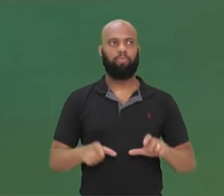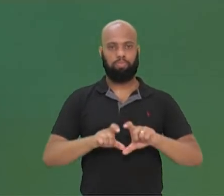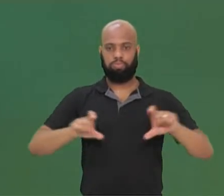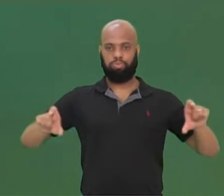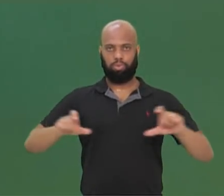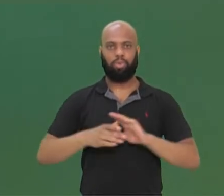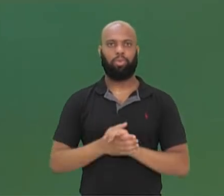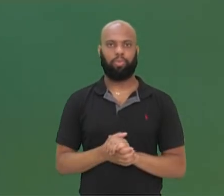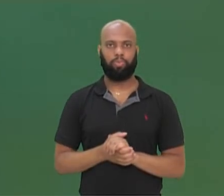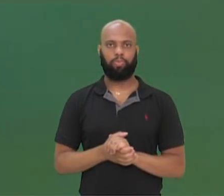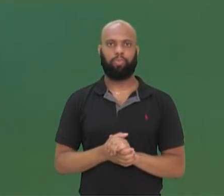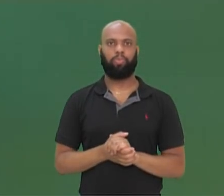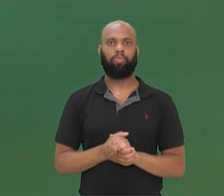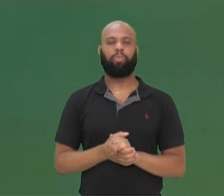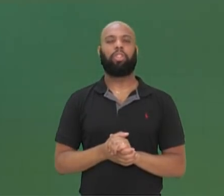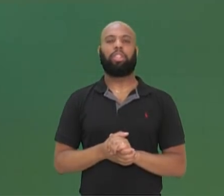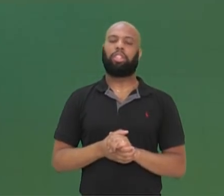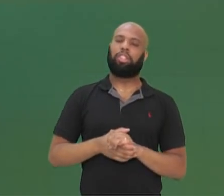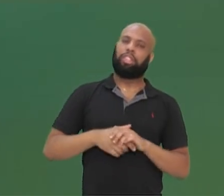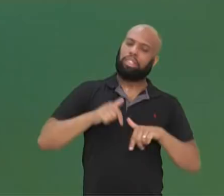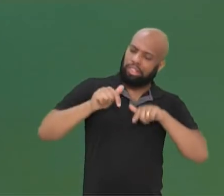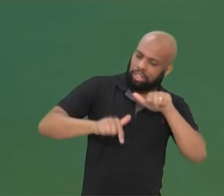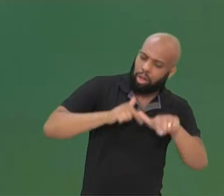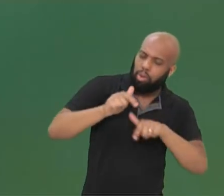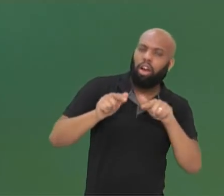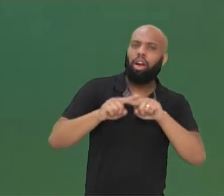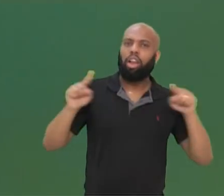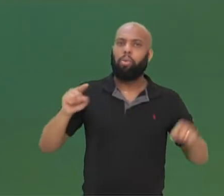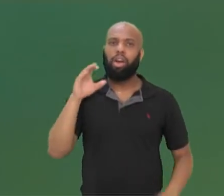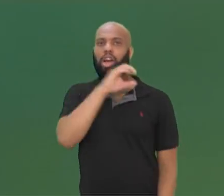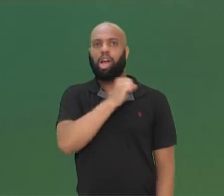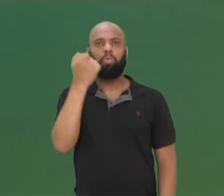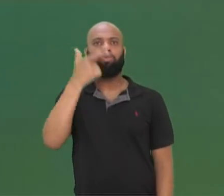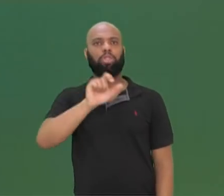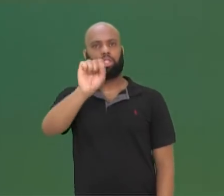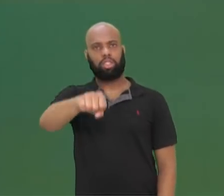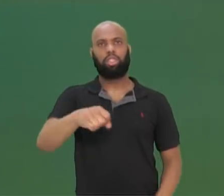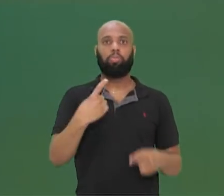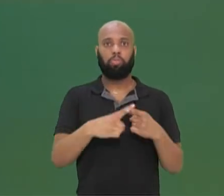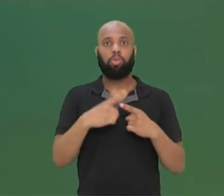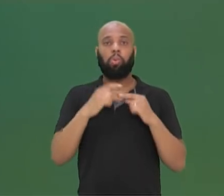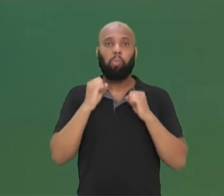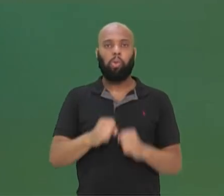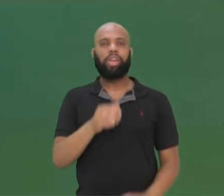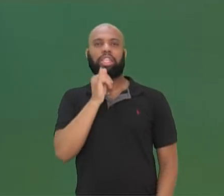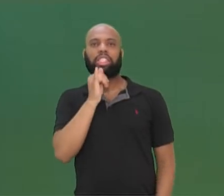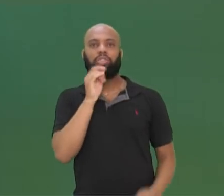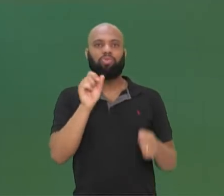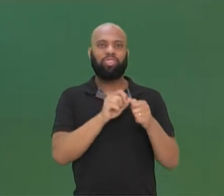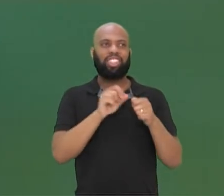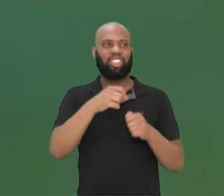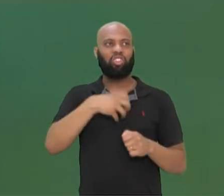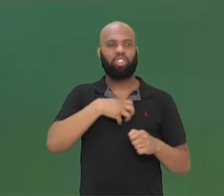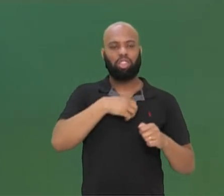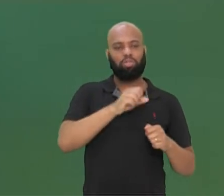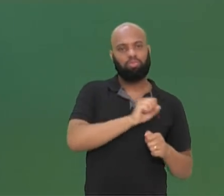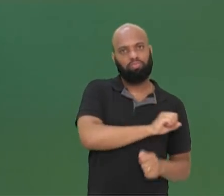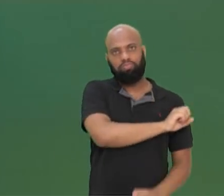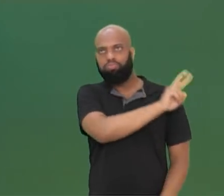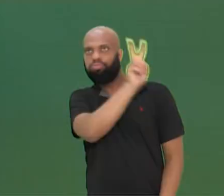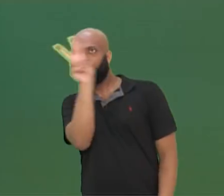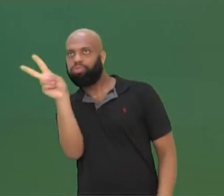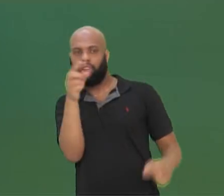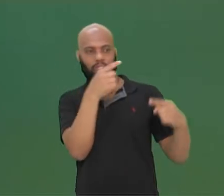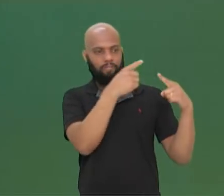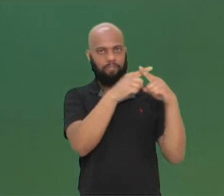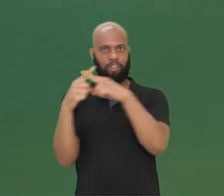Certo? Dá um pouquinho de trabalho, mas é bem rapidinho. Pode ser que você tenha tentado fazer por distributiva. Se